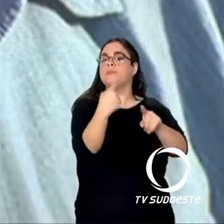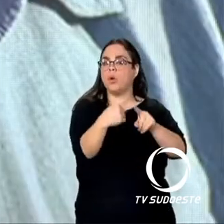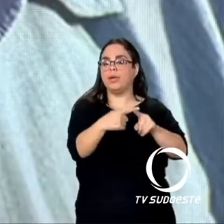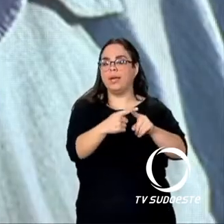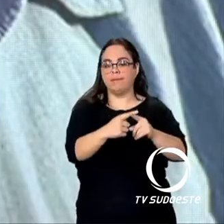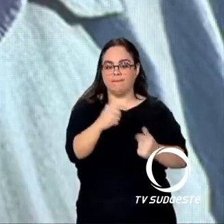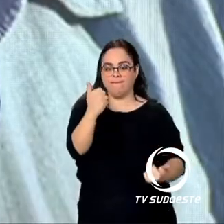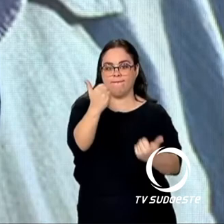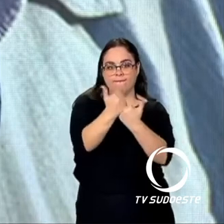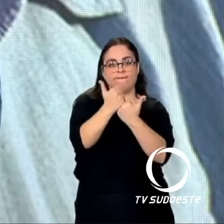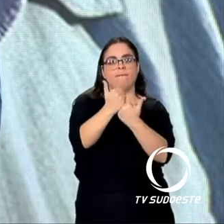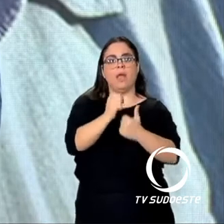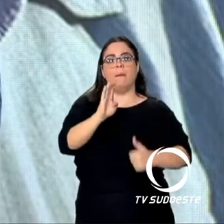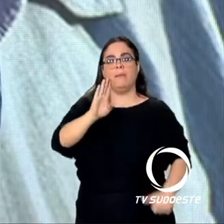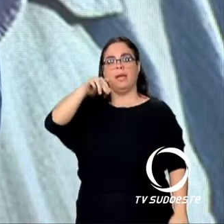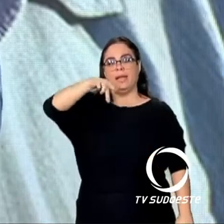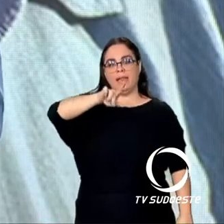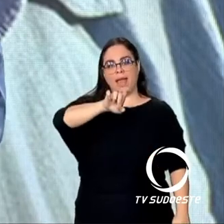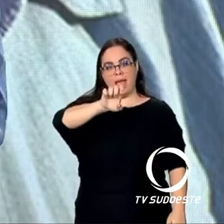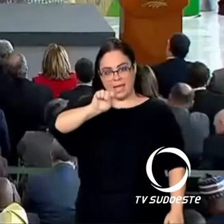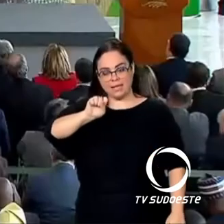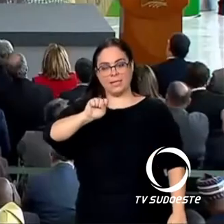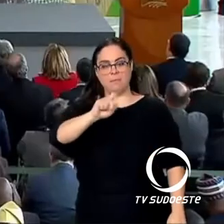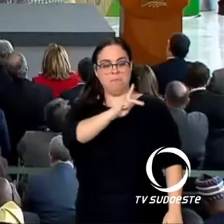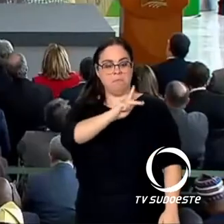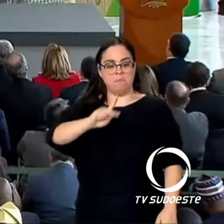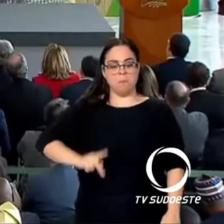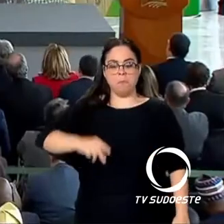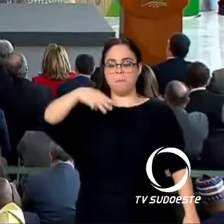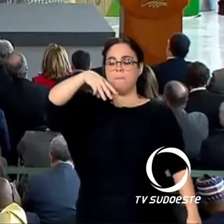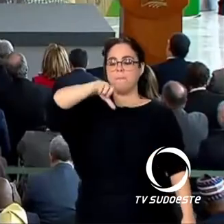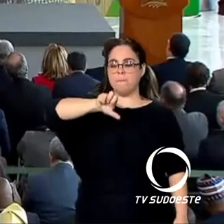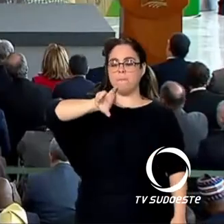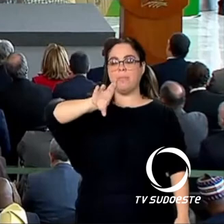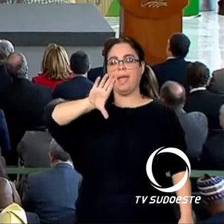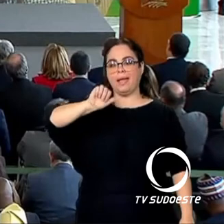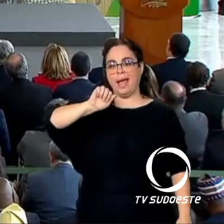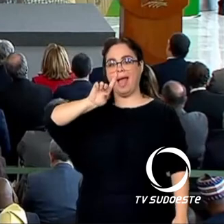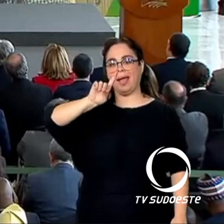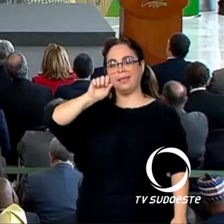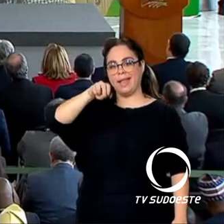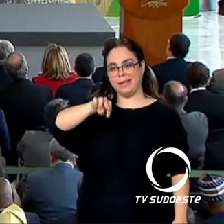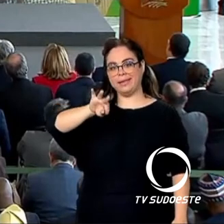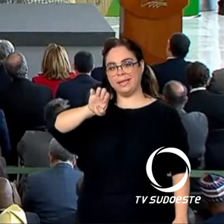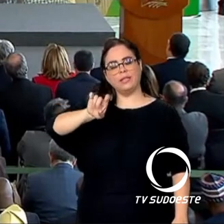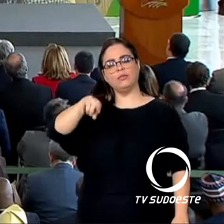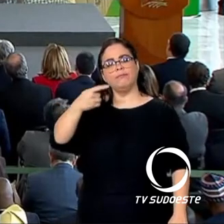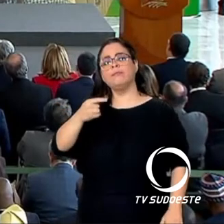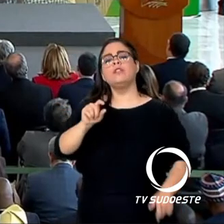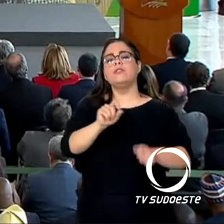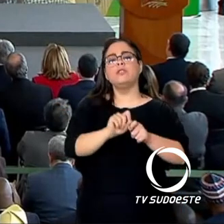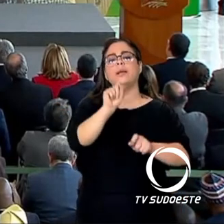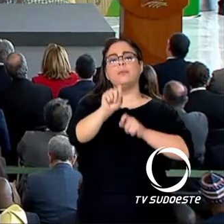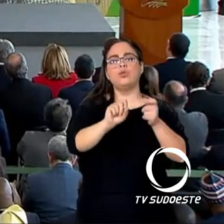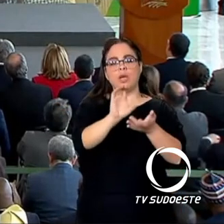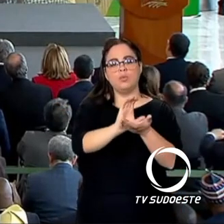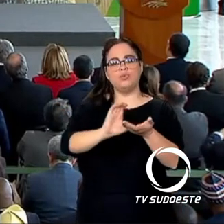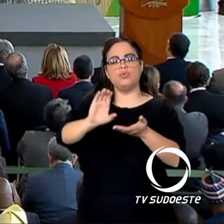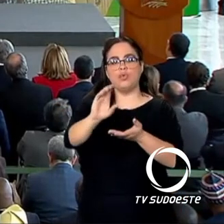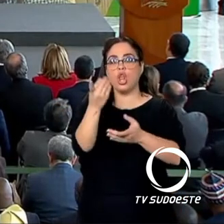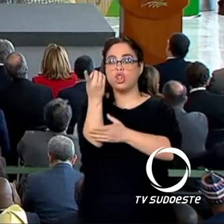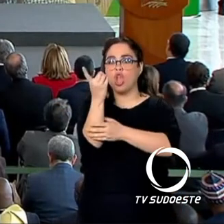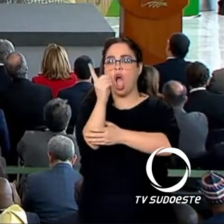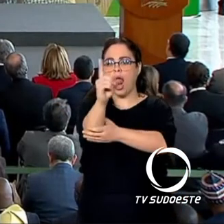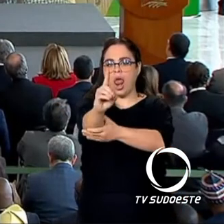frotas de caminhões que caiu de 12,5 para 11,5 por ao ano o setor Empresarial representado pela faep a